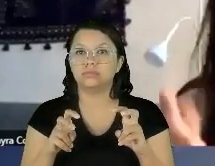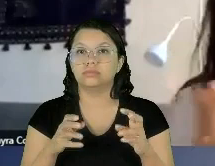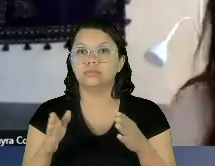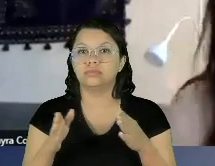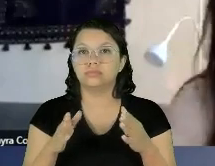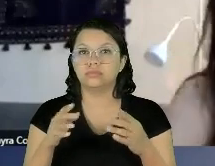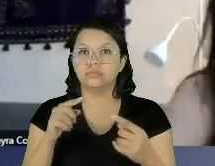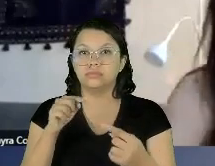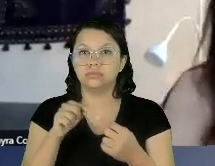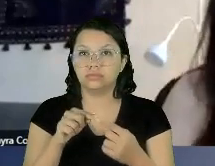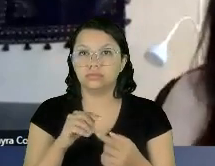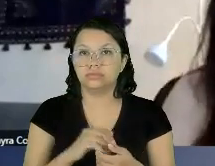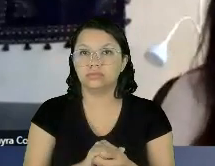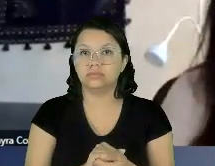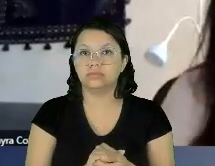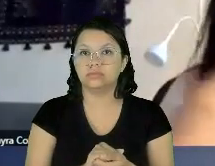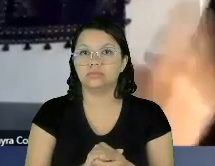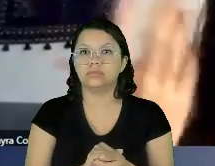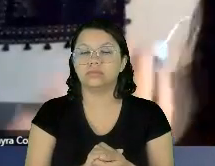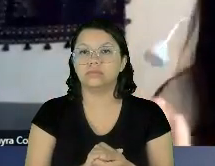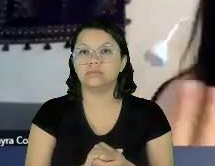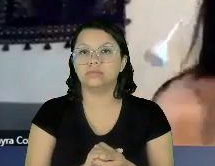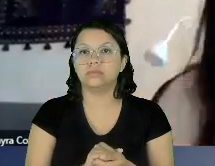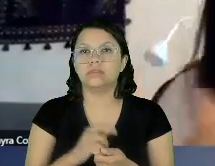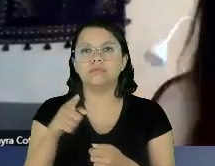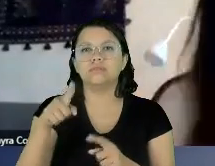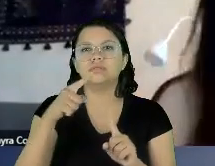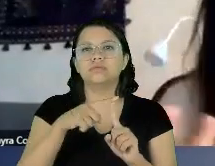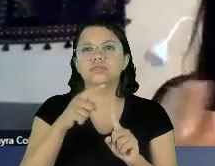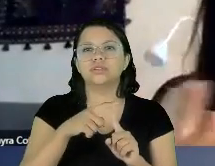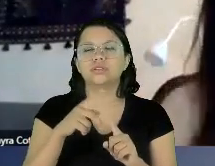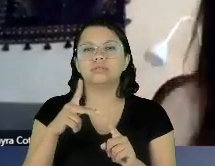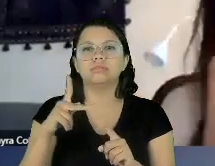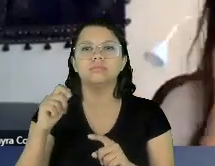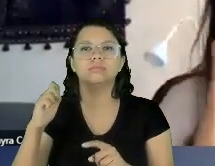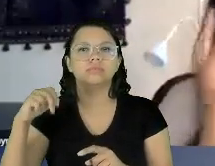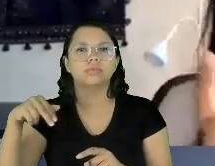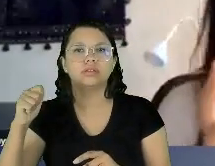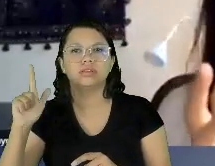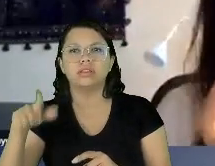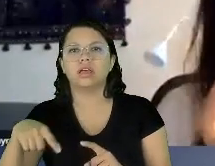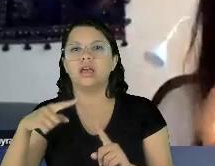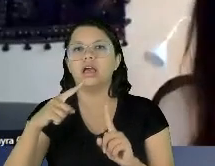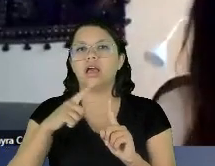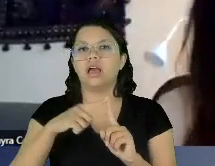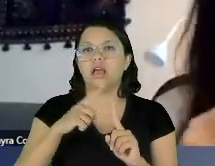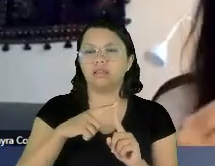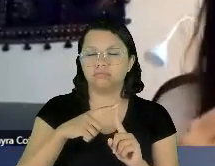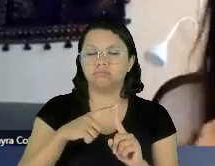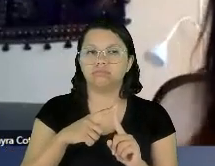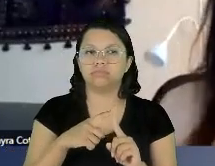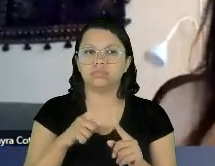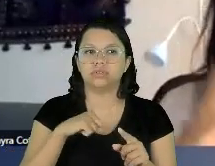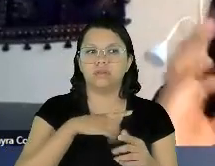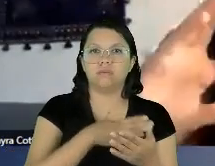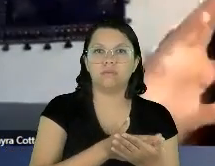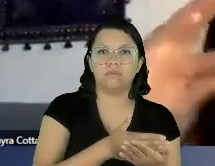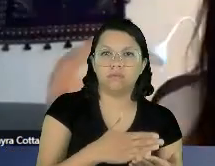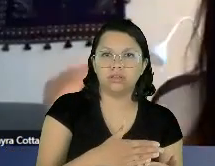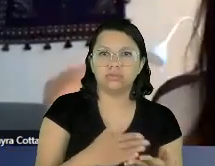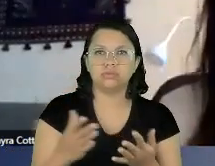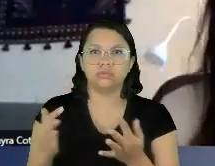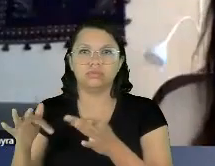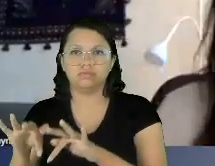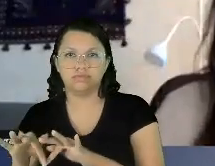questões pontuais, né? Para você, um tipo penal, ele é uma conduta com um início